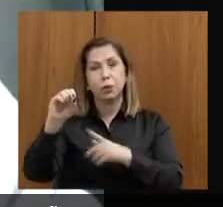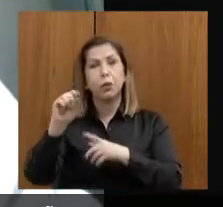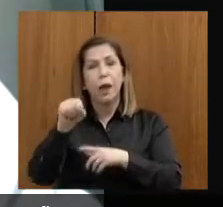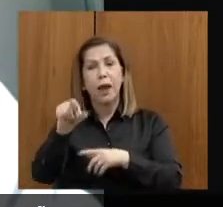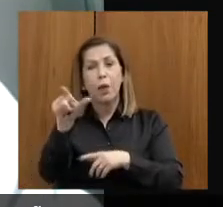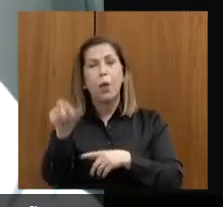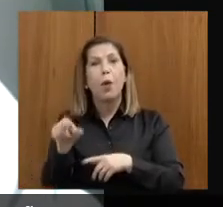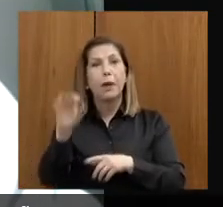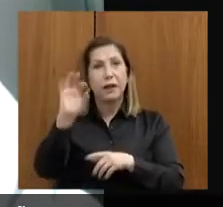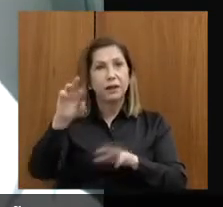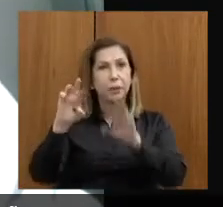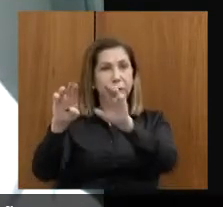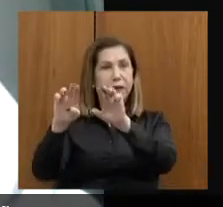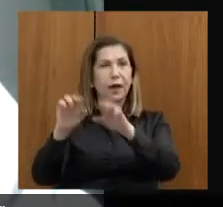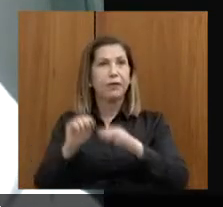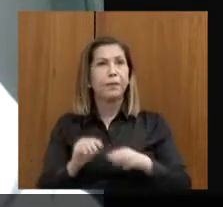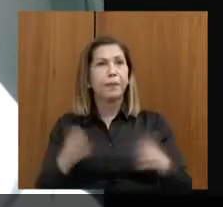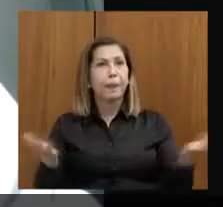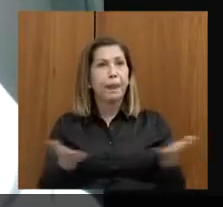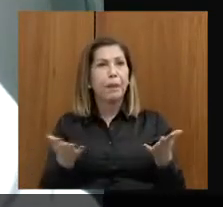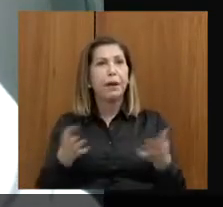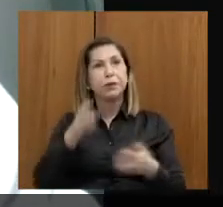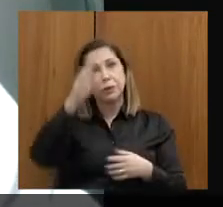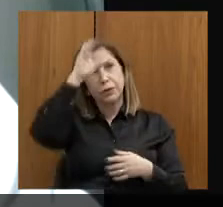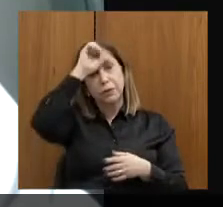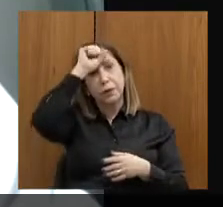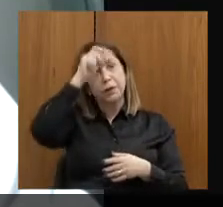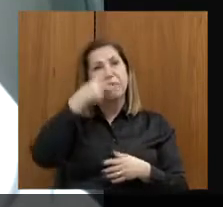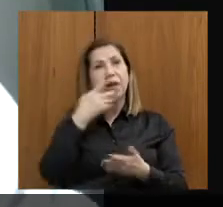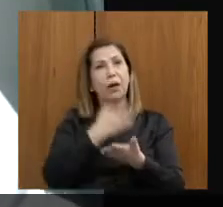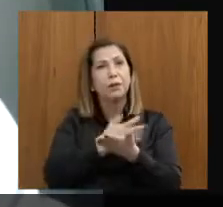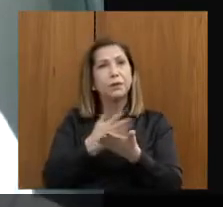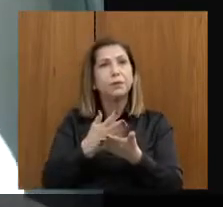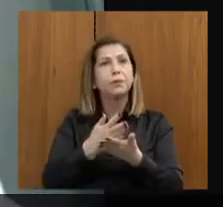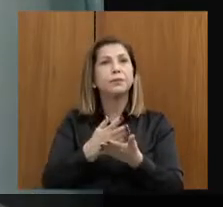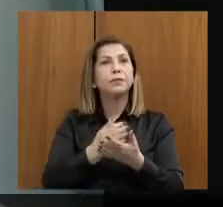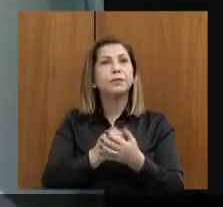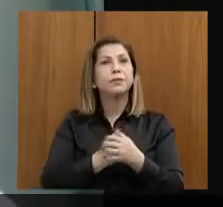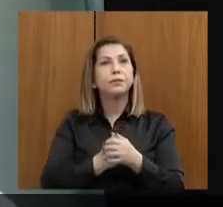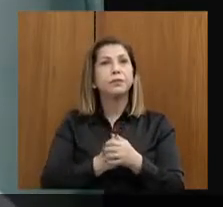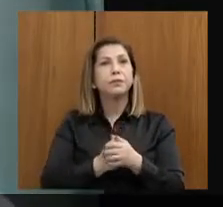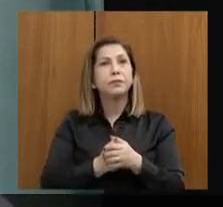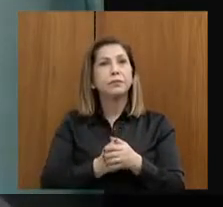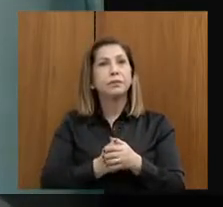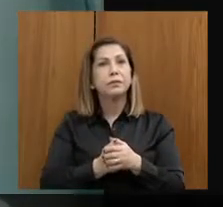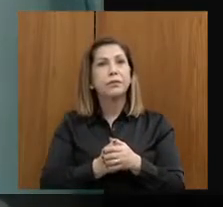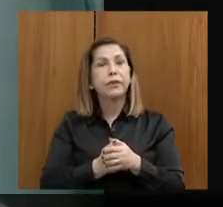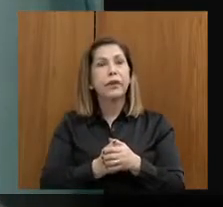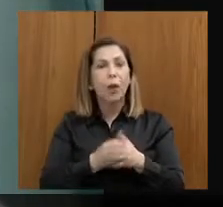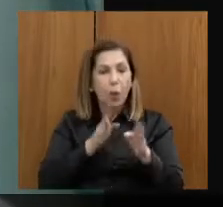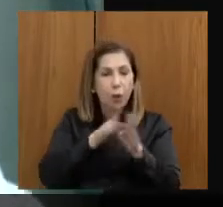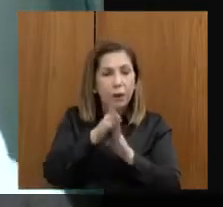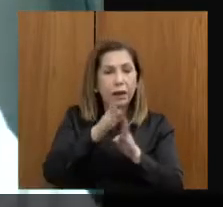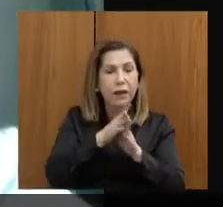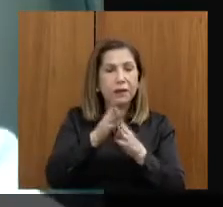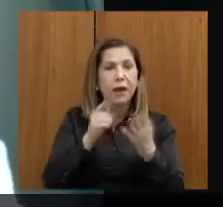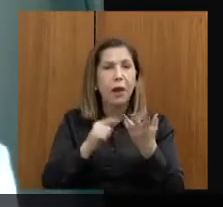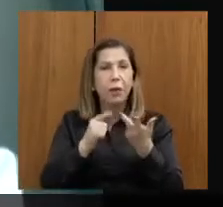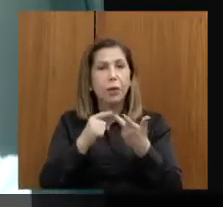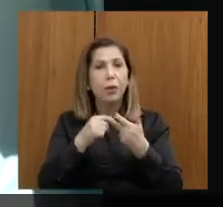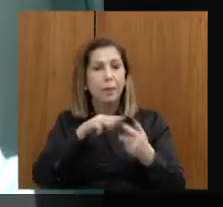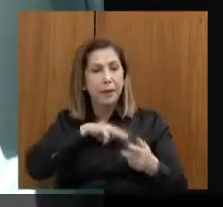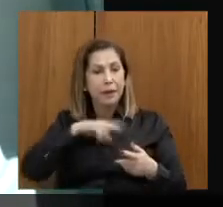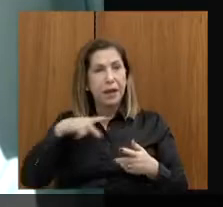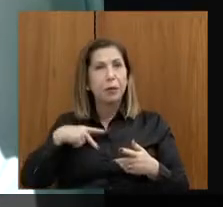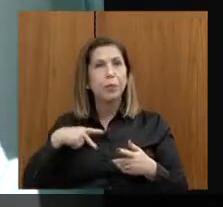aprendizado que eu saio daqui é dizendo ali só que a Acerca das recomendações do toque